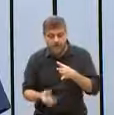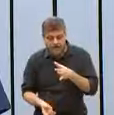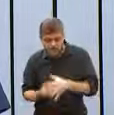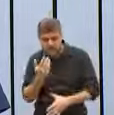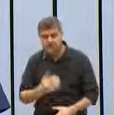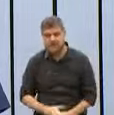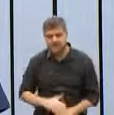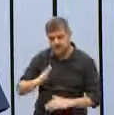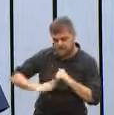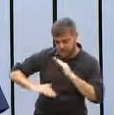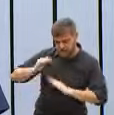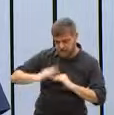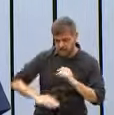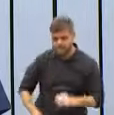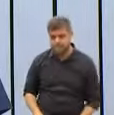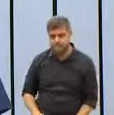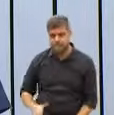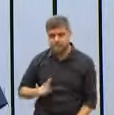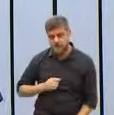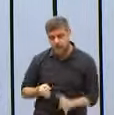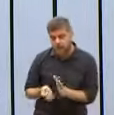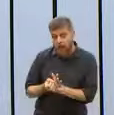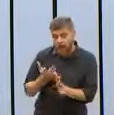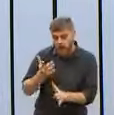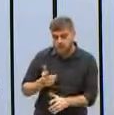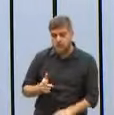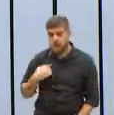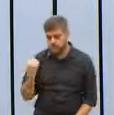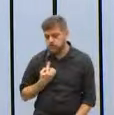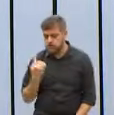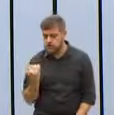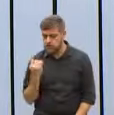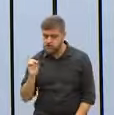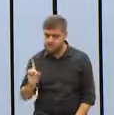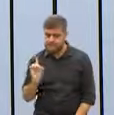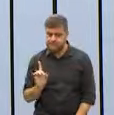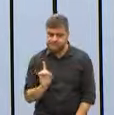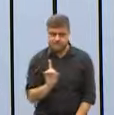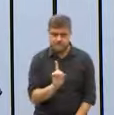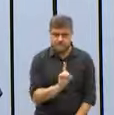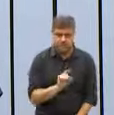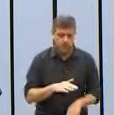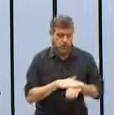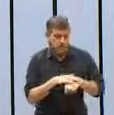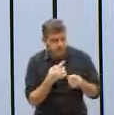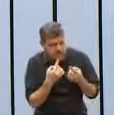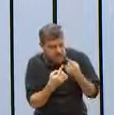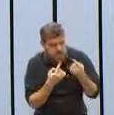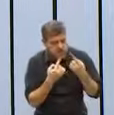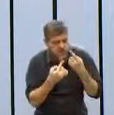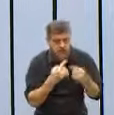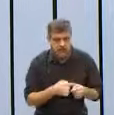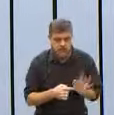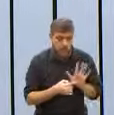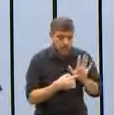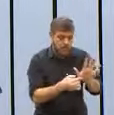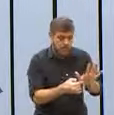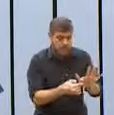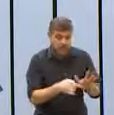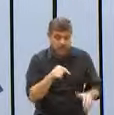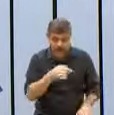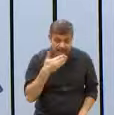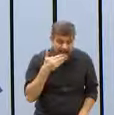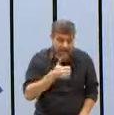isso? Depende da abordagem. Em alguns casos a gente pode ir sozinho, a gente consegue ir sozinho, no diálogo ali, apontando que é o